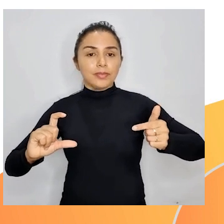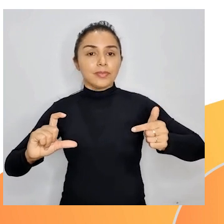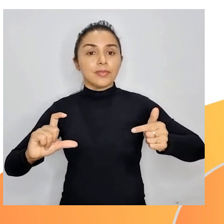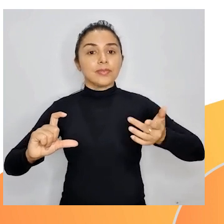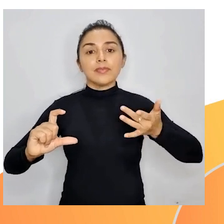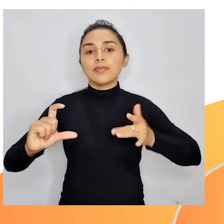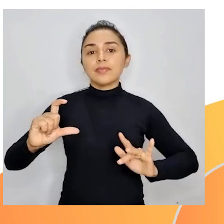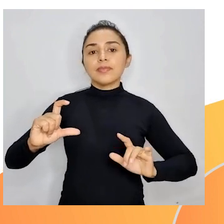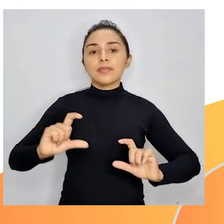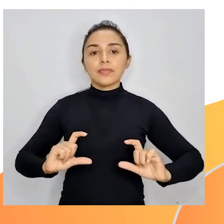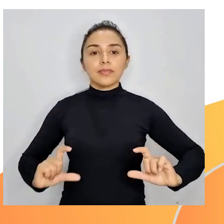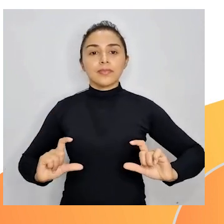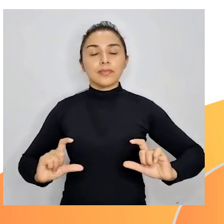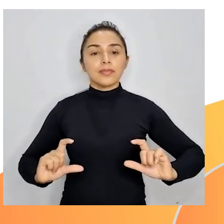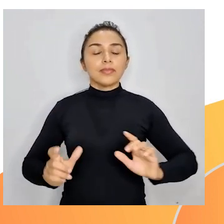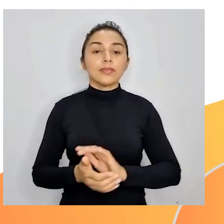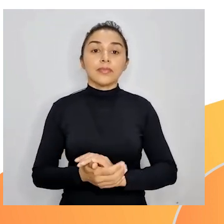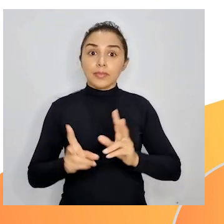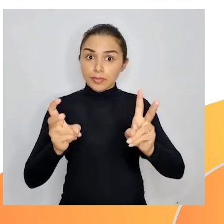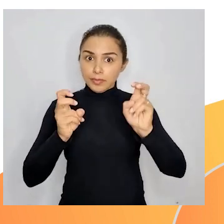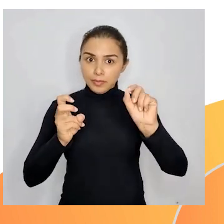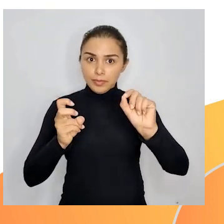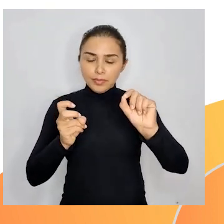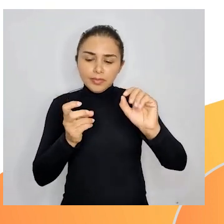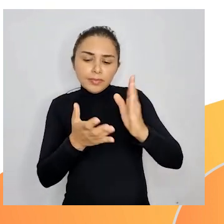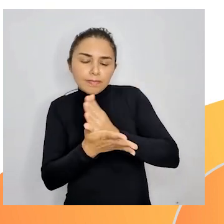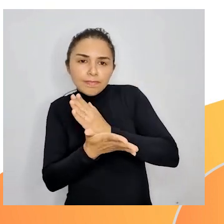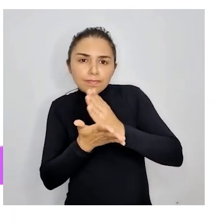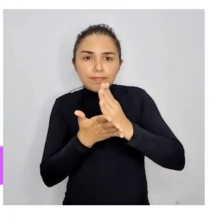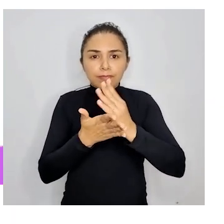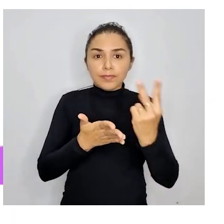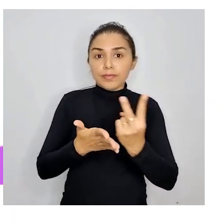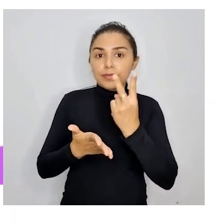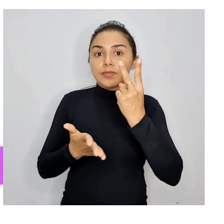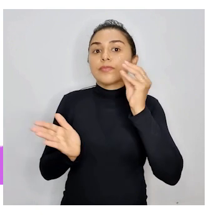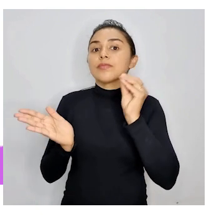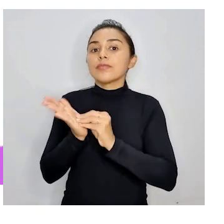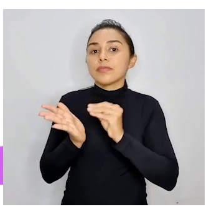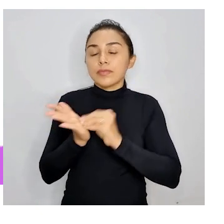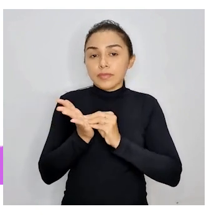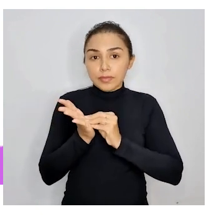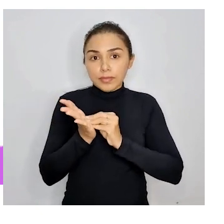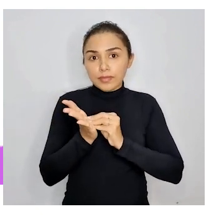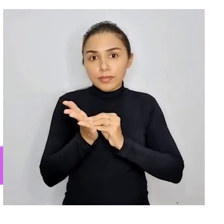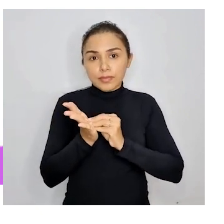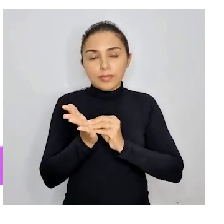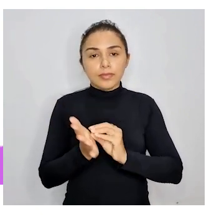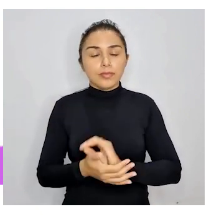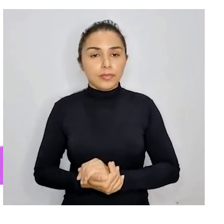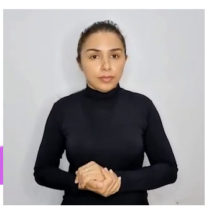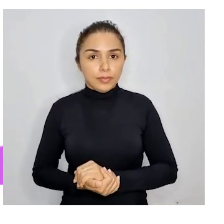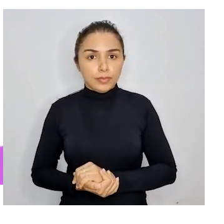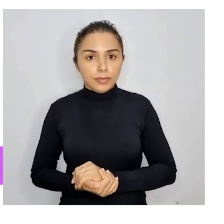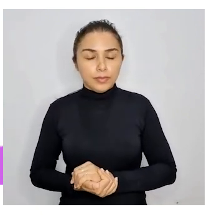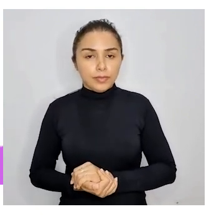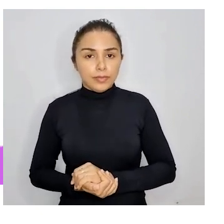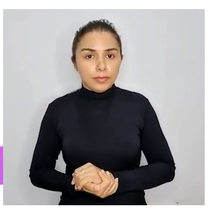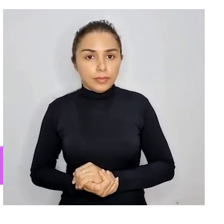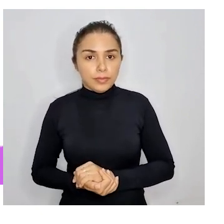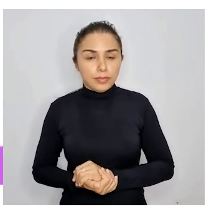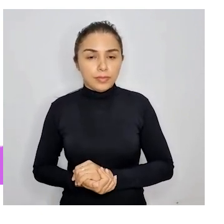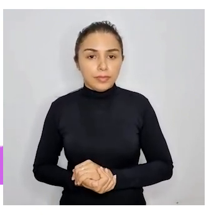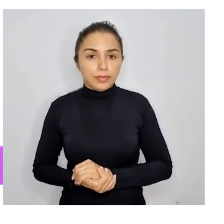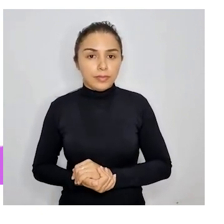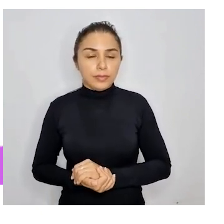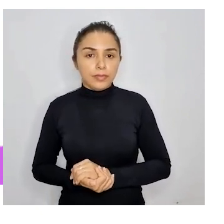valores ali. Como é que eu posso descobrir quais são esses valores que estão faltando? Nós vamos trabalhar aqui